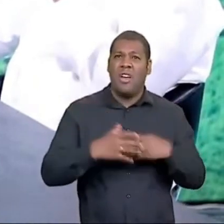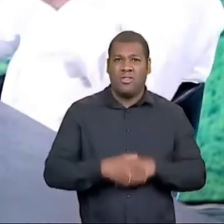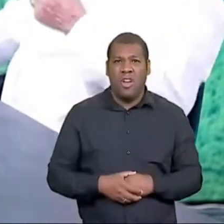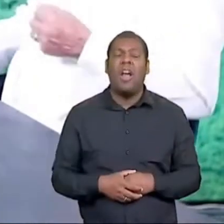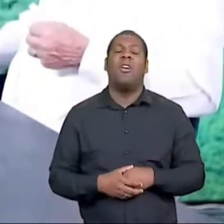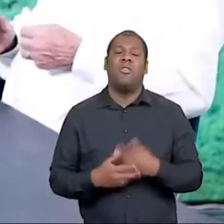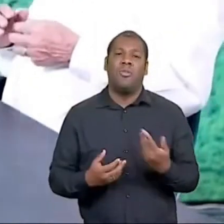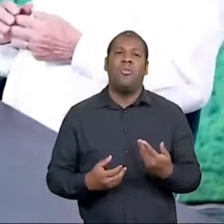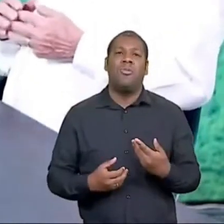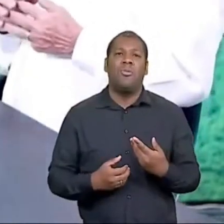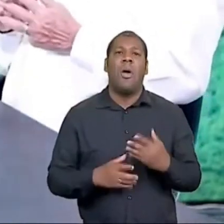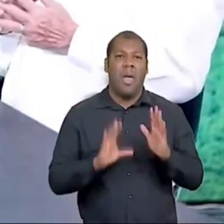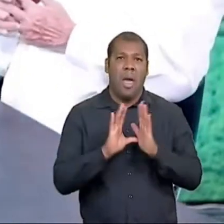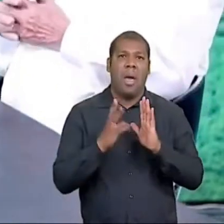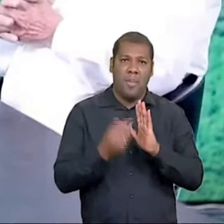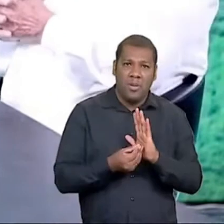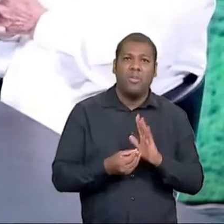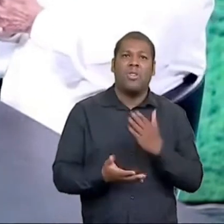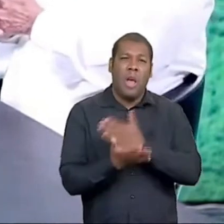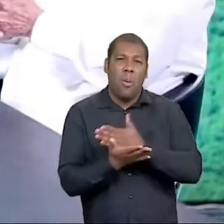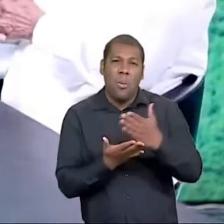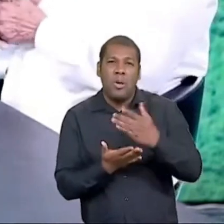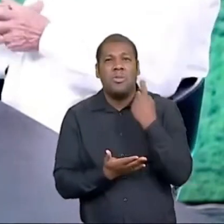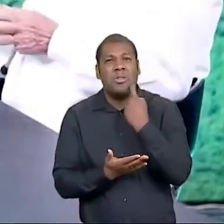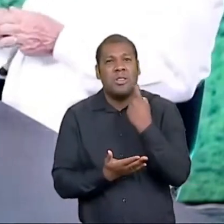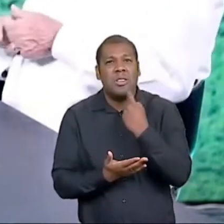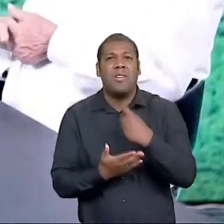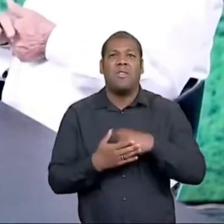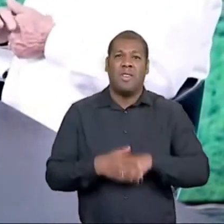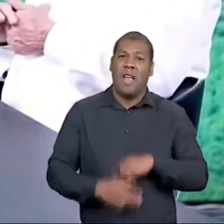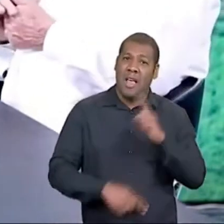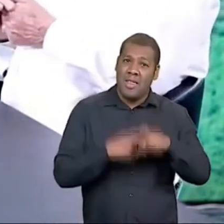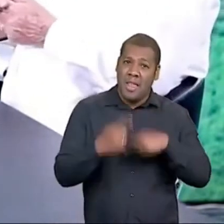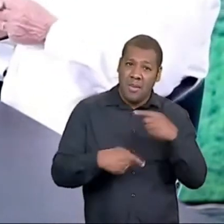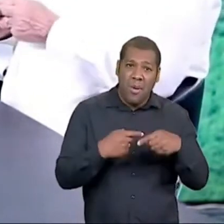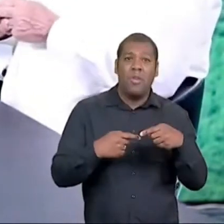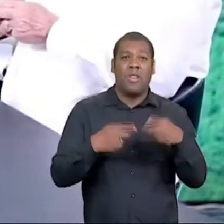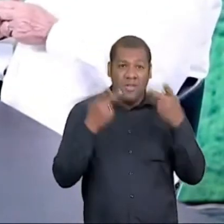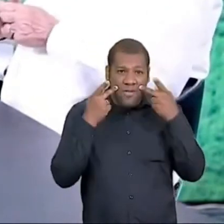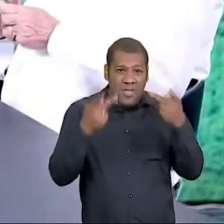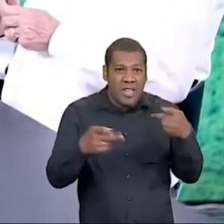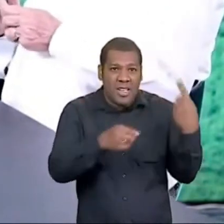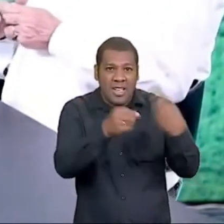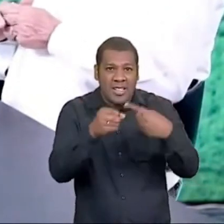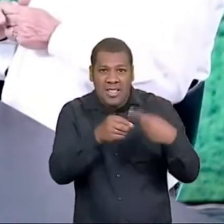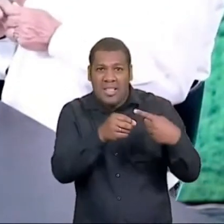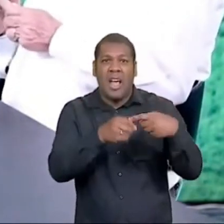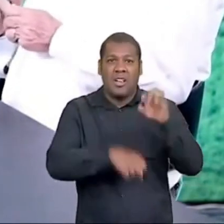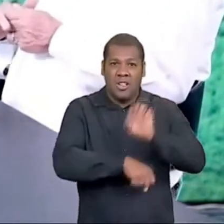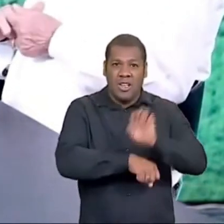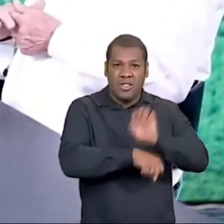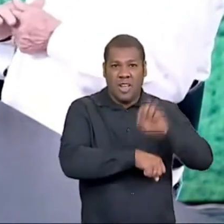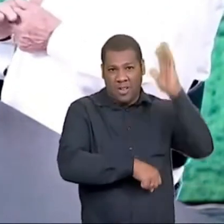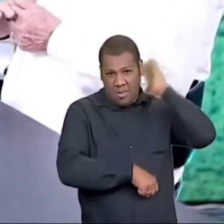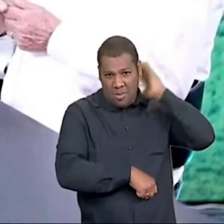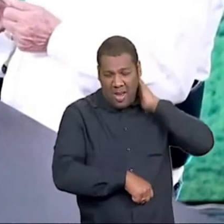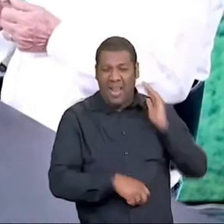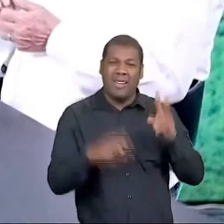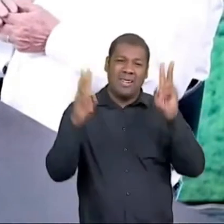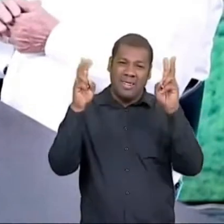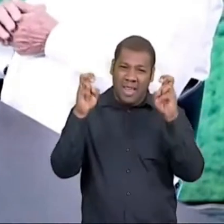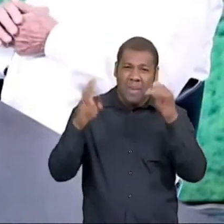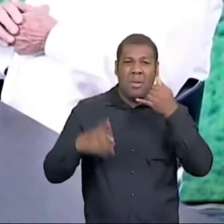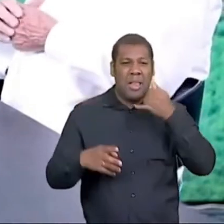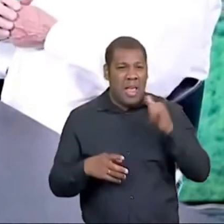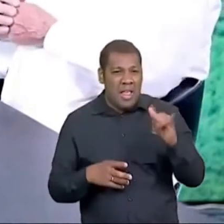passada, sexta-feira, depois você teve em Santarém, e foi uma questão de ver energia, internet. As pessoas